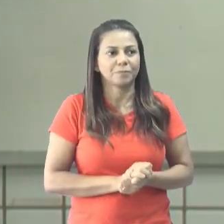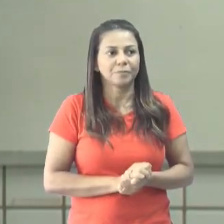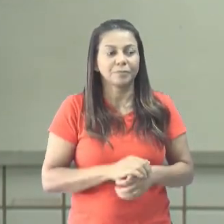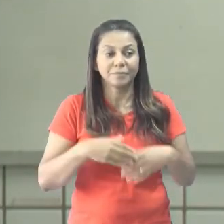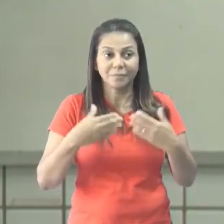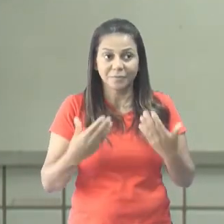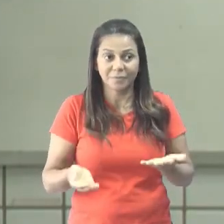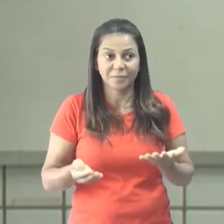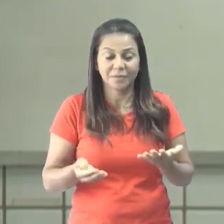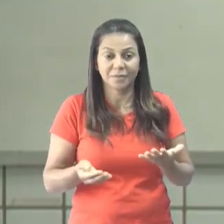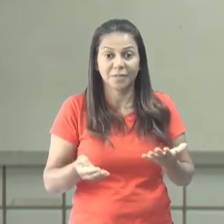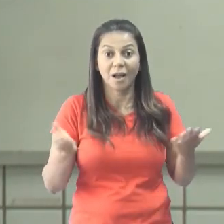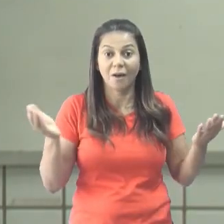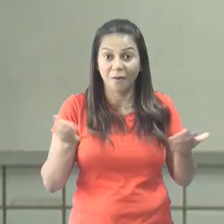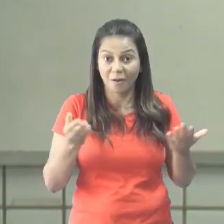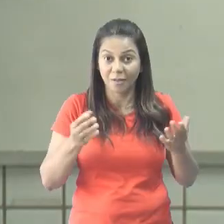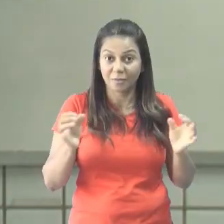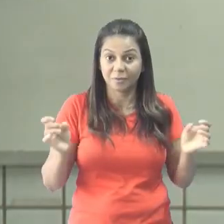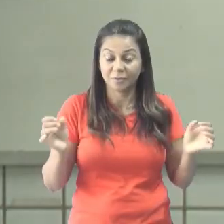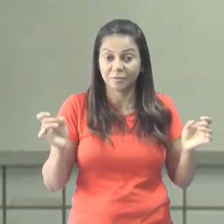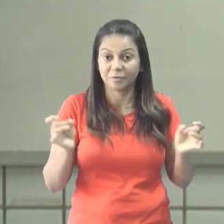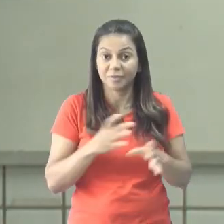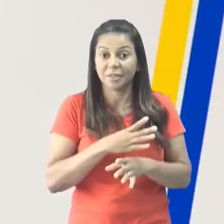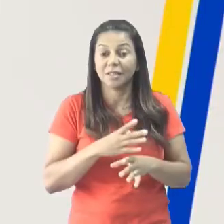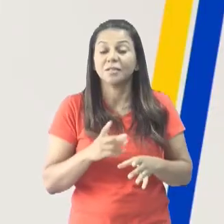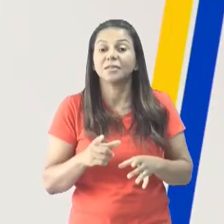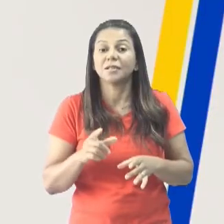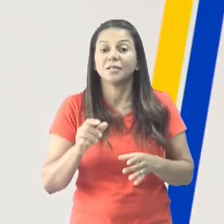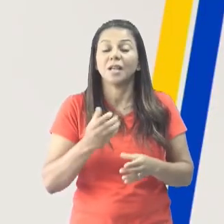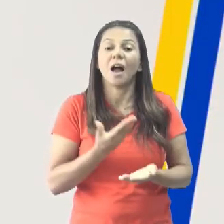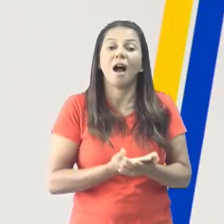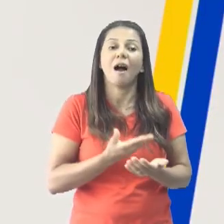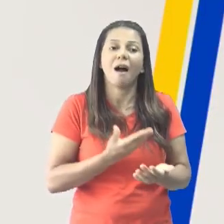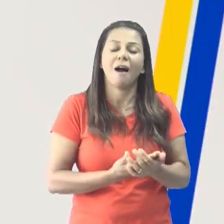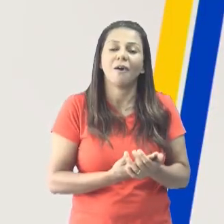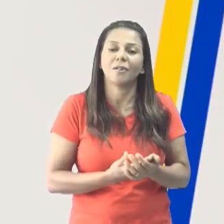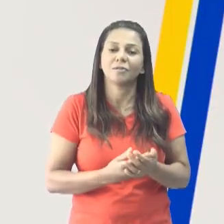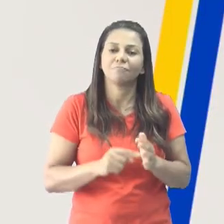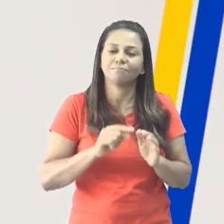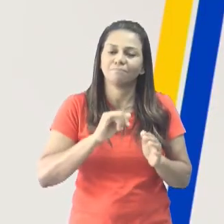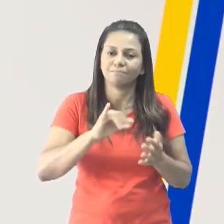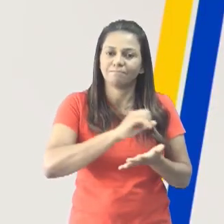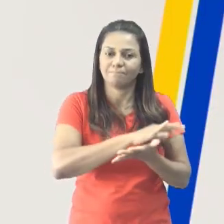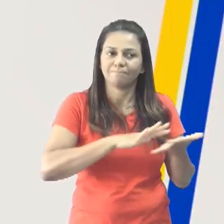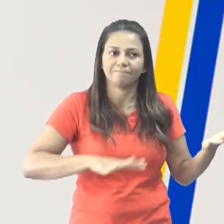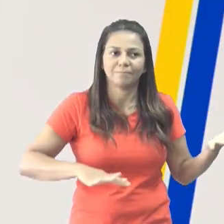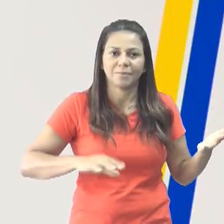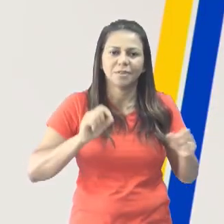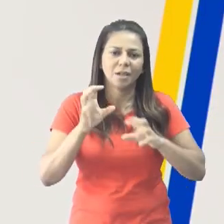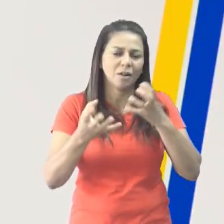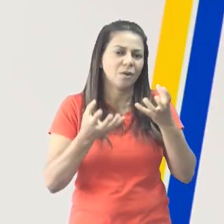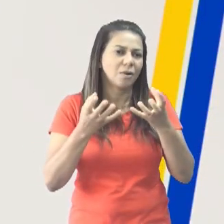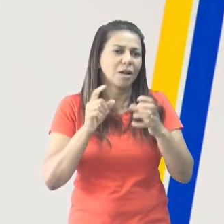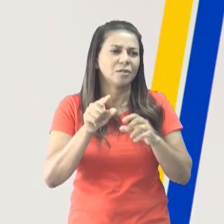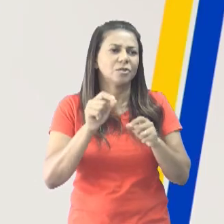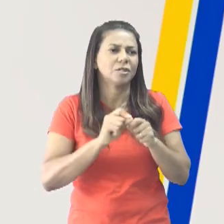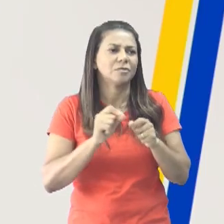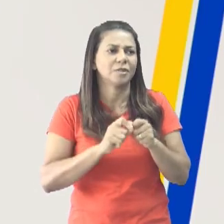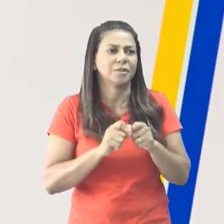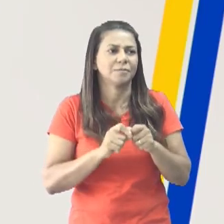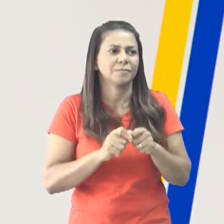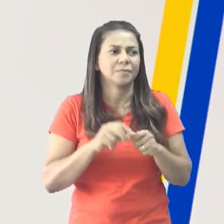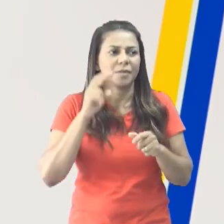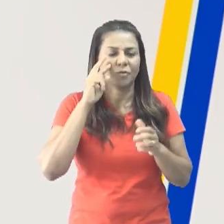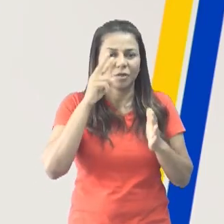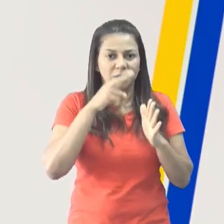Então, aqui, pessoal, para finalizar nossa aula, eu vou deixar um exercitando para vocês. O que é que eu quero que vocês façam? Vocês vão